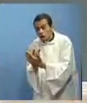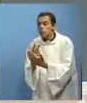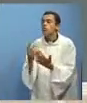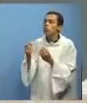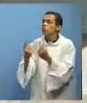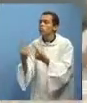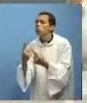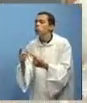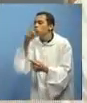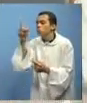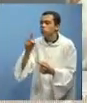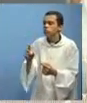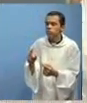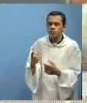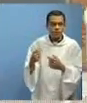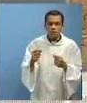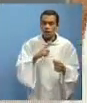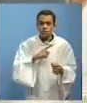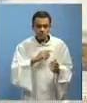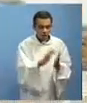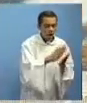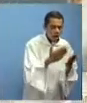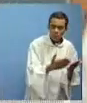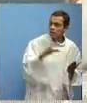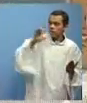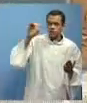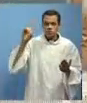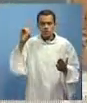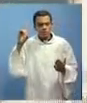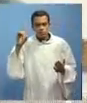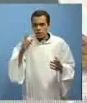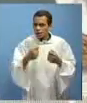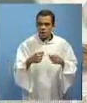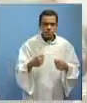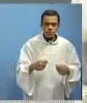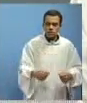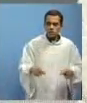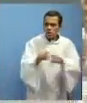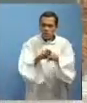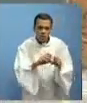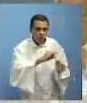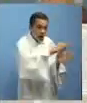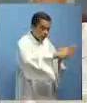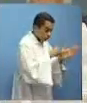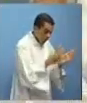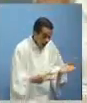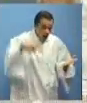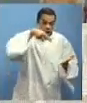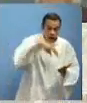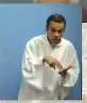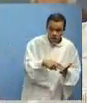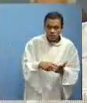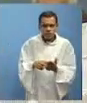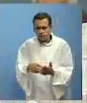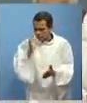como josé você pai você mãe tem que ter coragem de levantar de noite de fugir se for preciso de largar tudo de